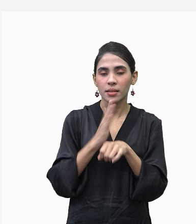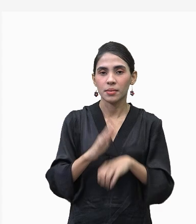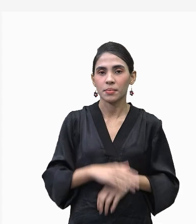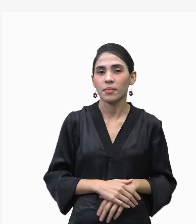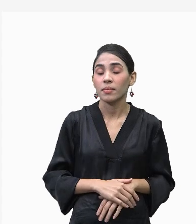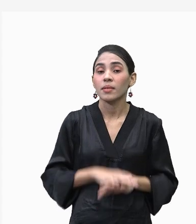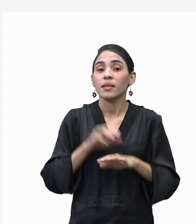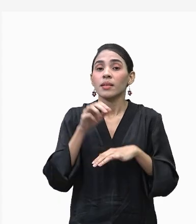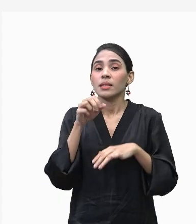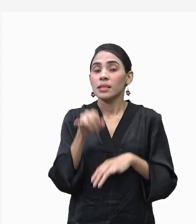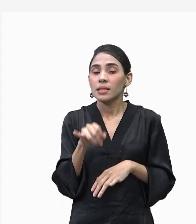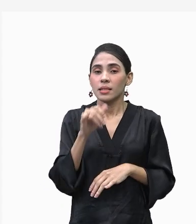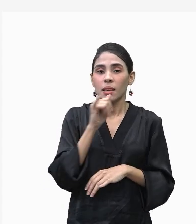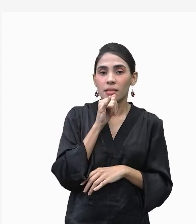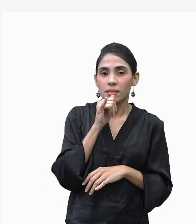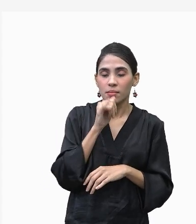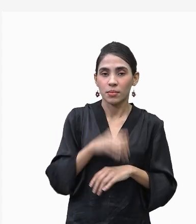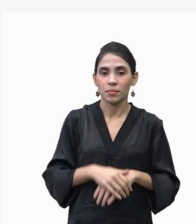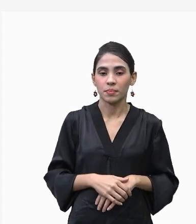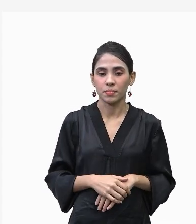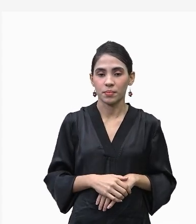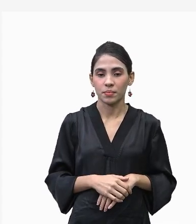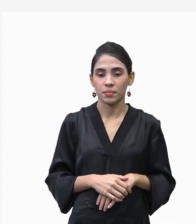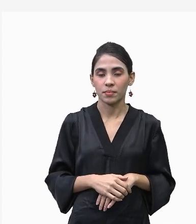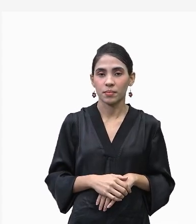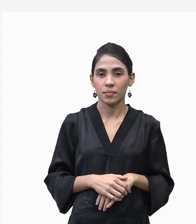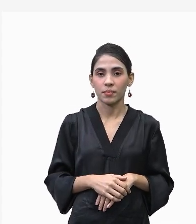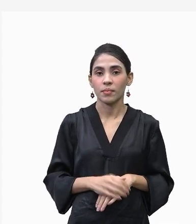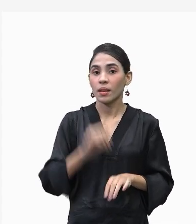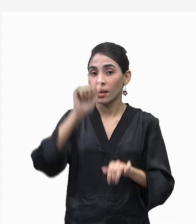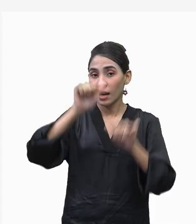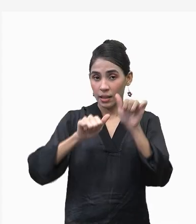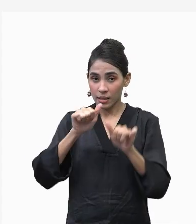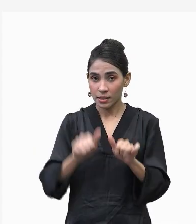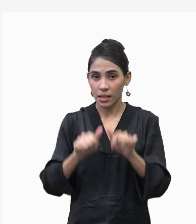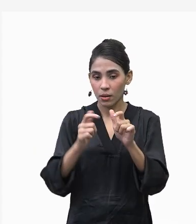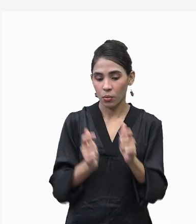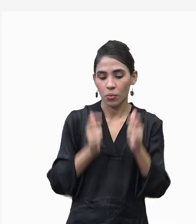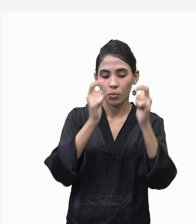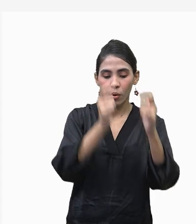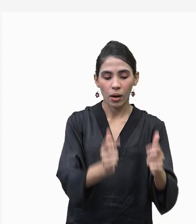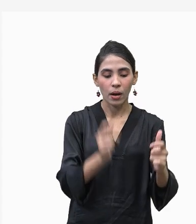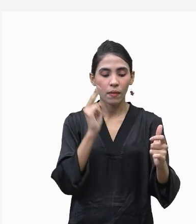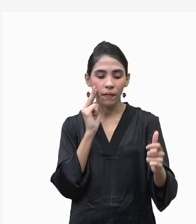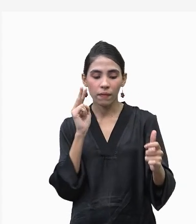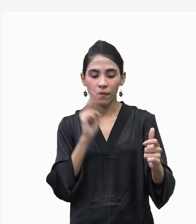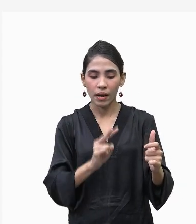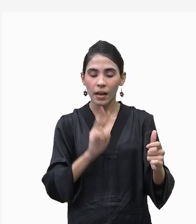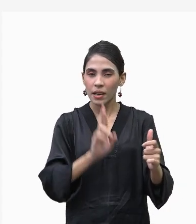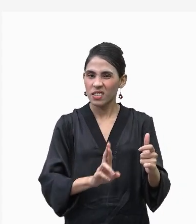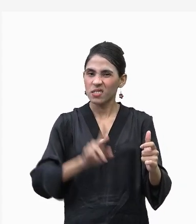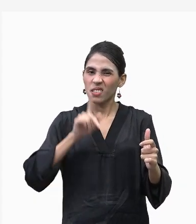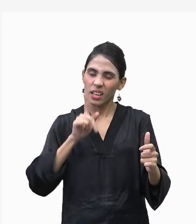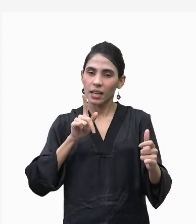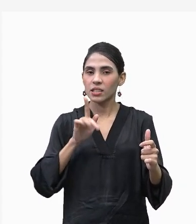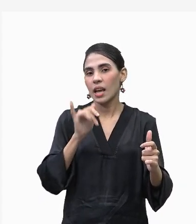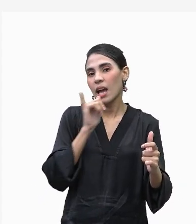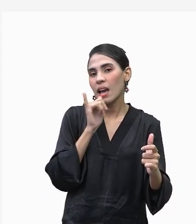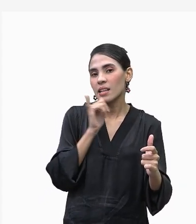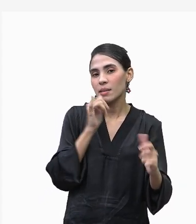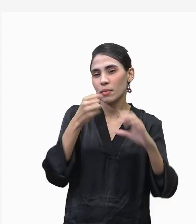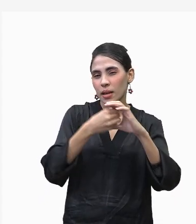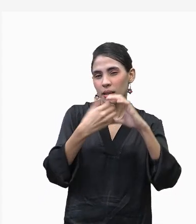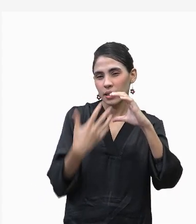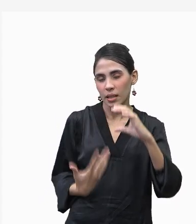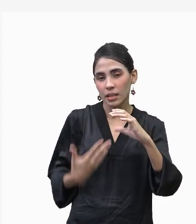Então, se a gente for, por exemplo, analisar algum lugar e perceber lá diferentes graus ou